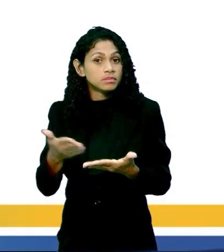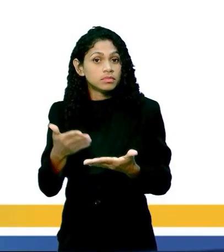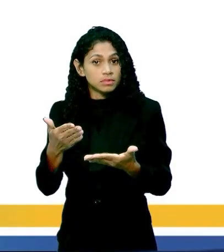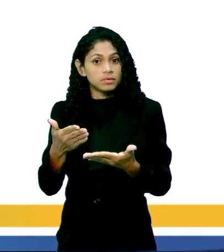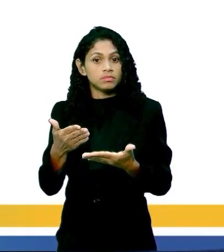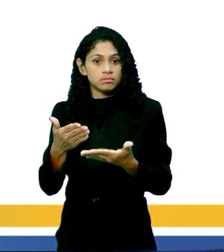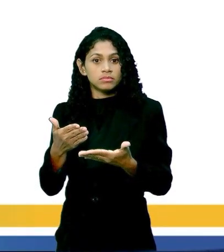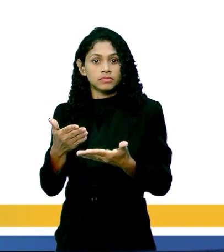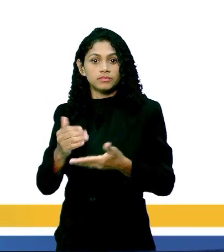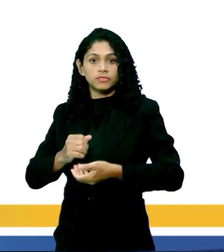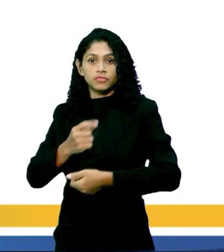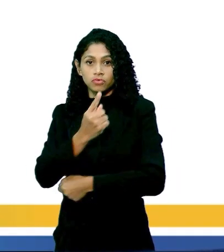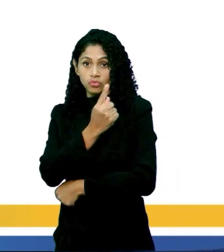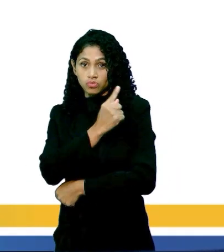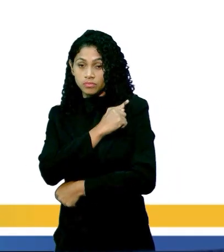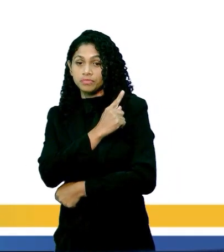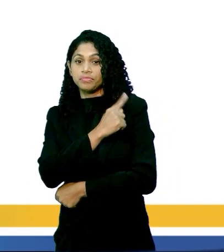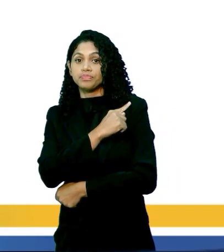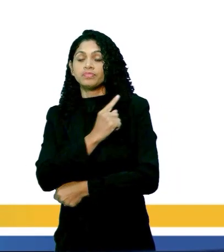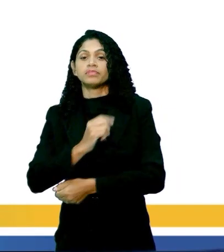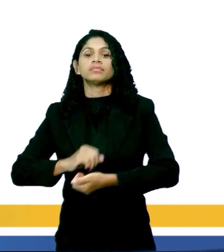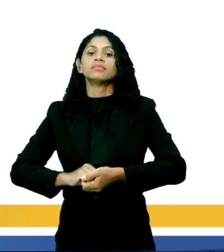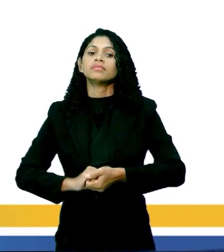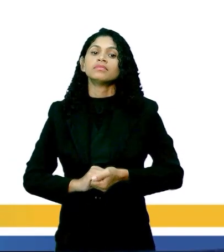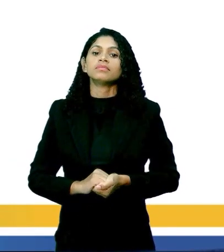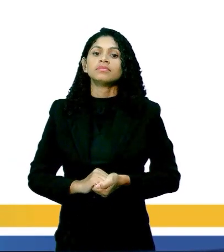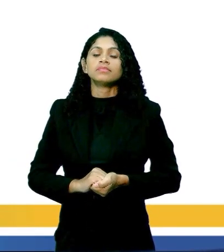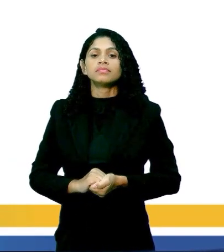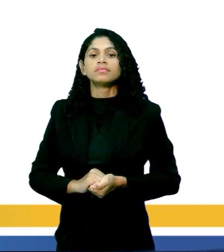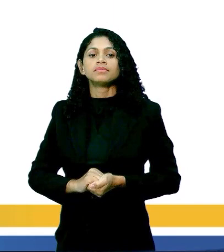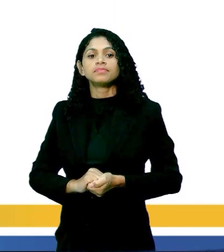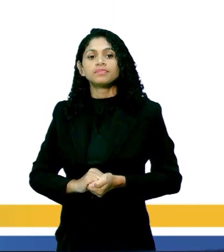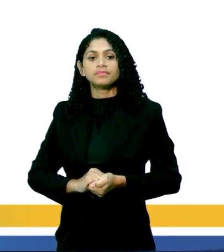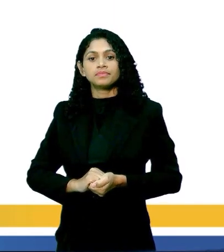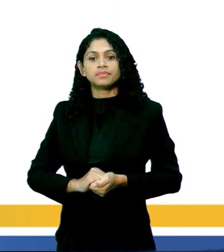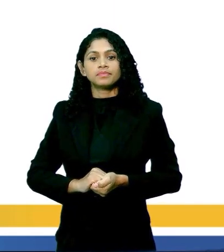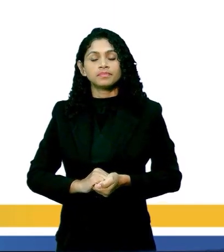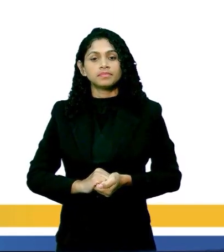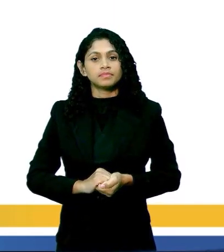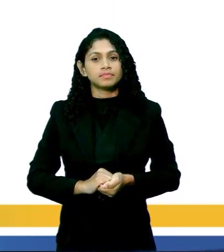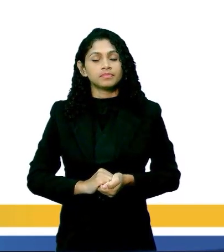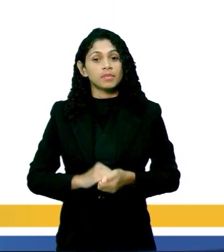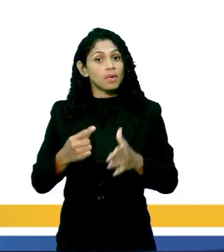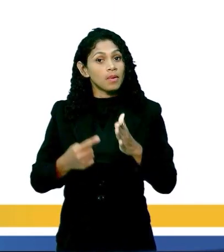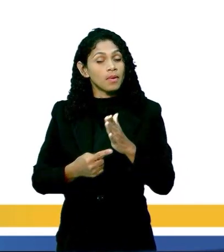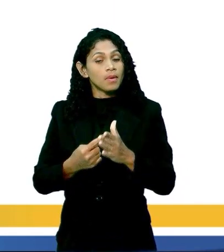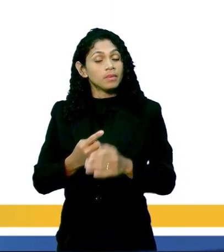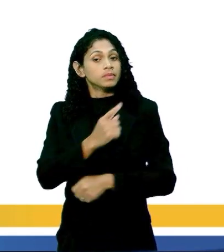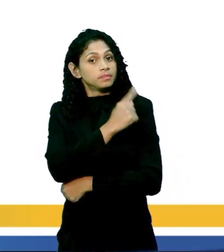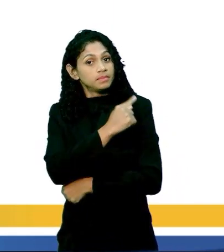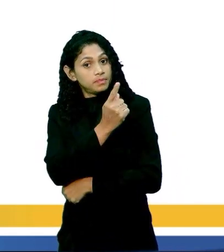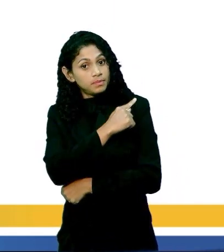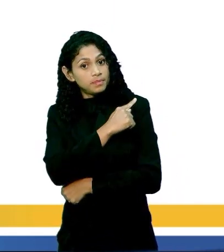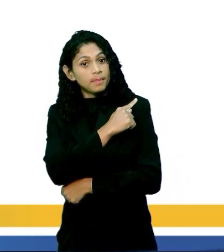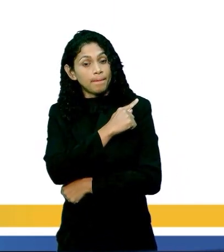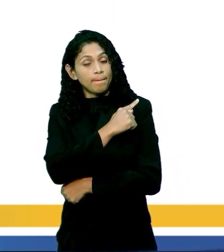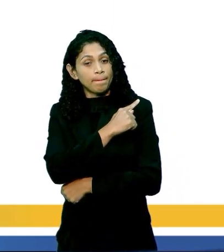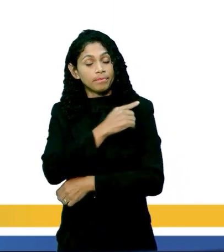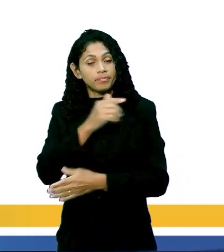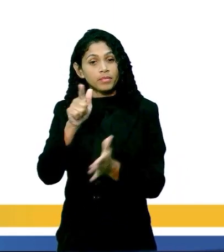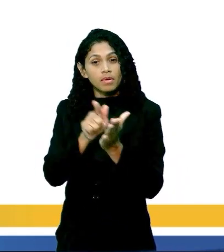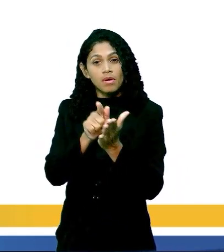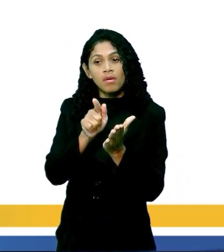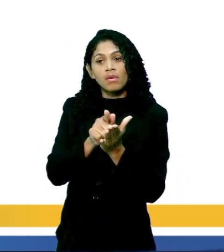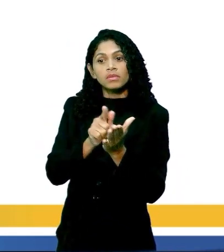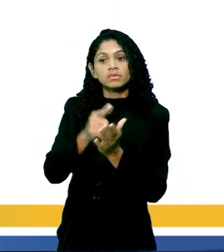1. Acompanhem comigo. No livro 1 do Aprova Enem, primeiro ano, na página 73,